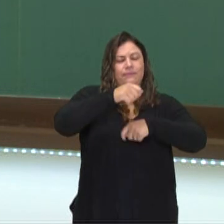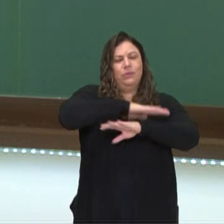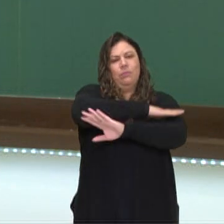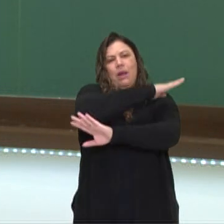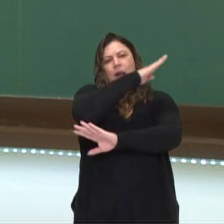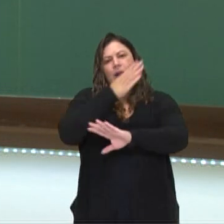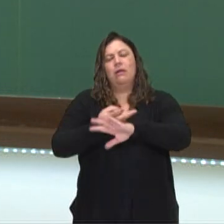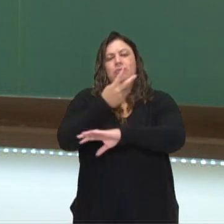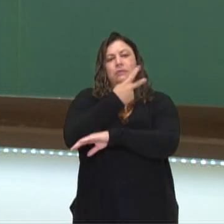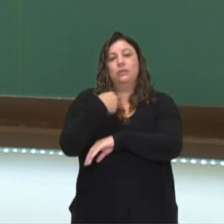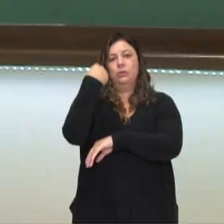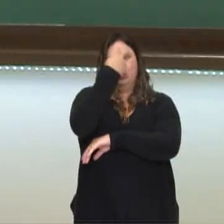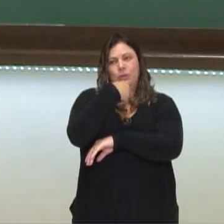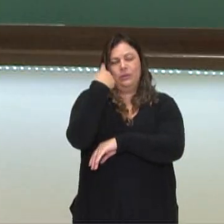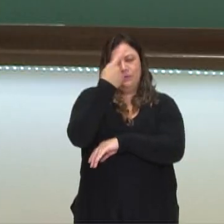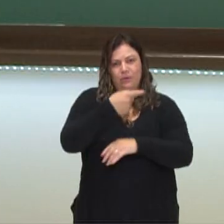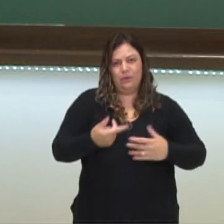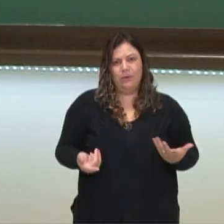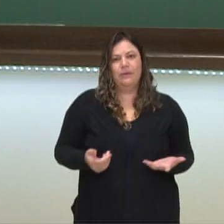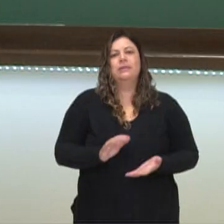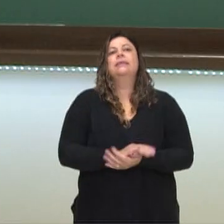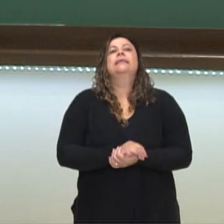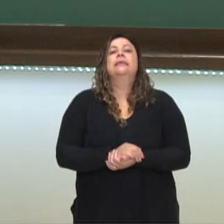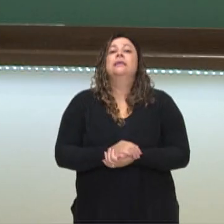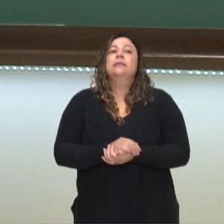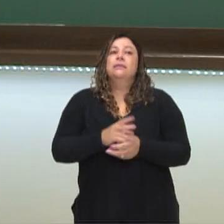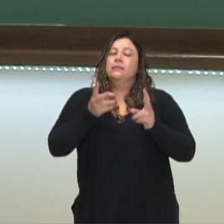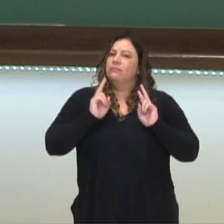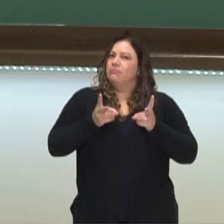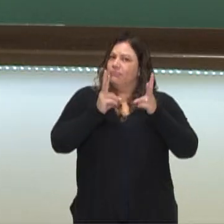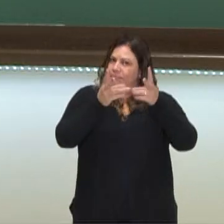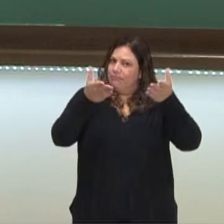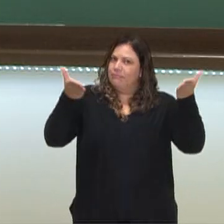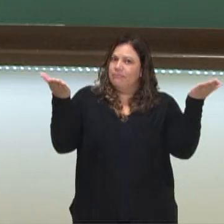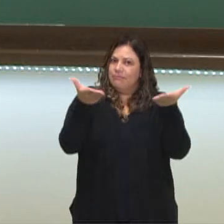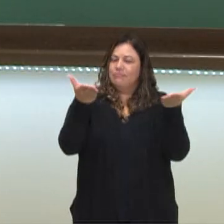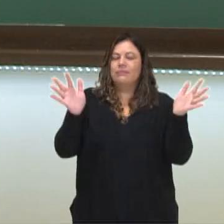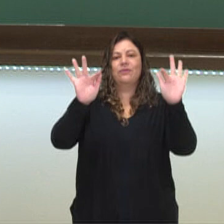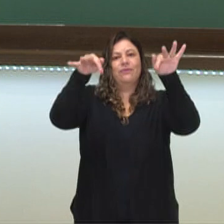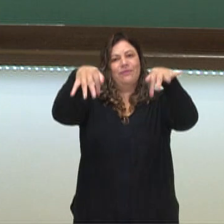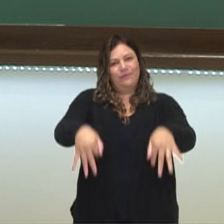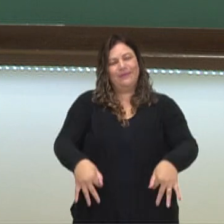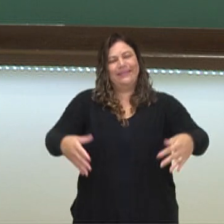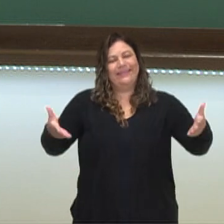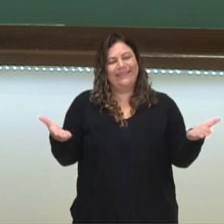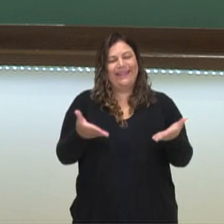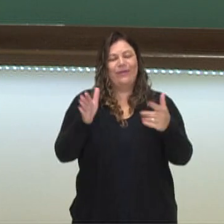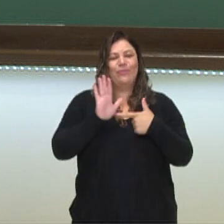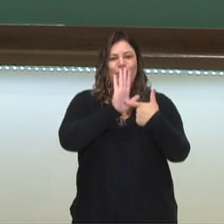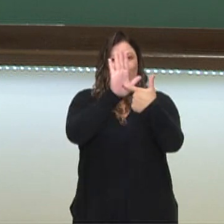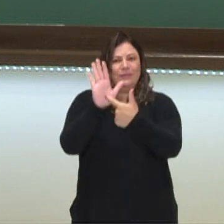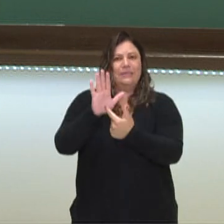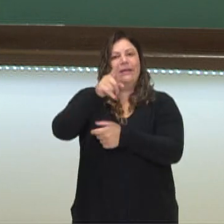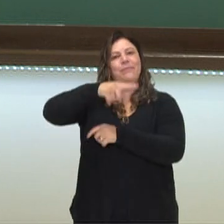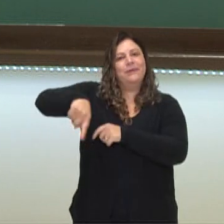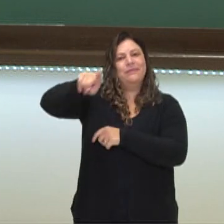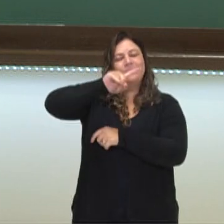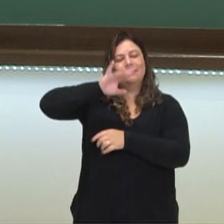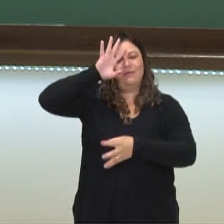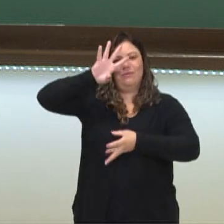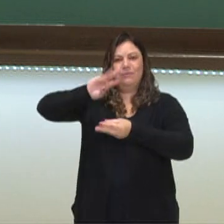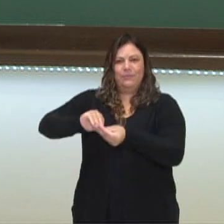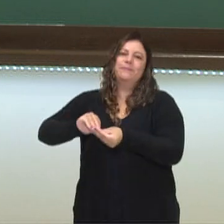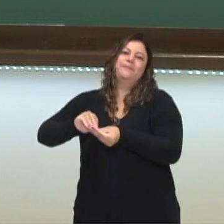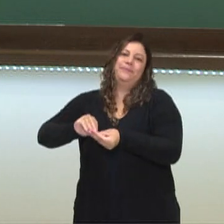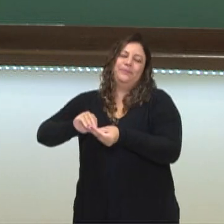24 horas do dia. Então, para a gente encaminhando nossa aula aí para o final, quero apresentar para você a nossa revisão, ou seja, o